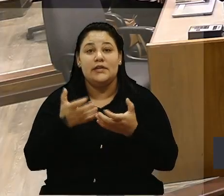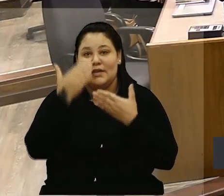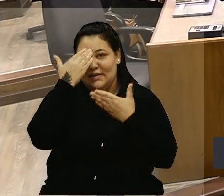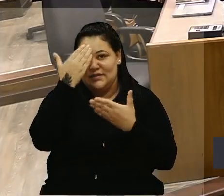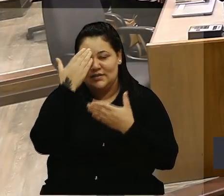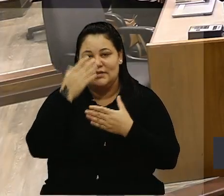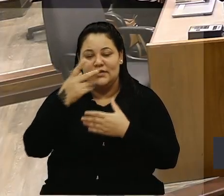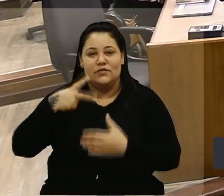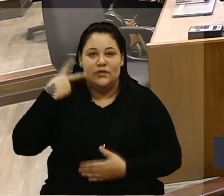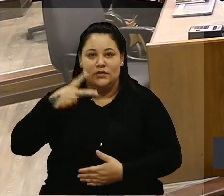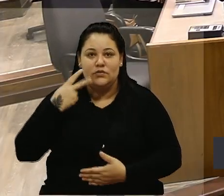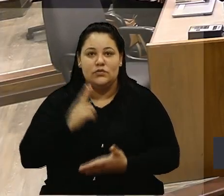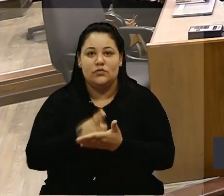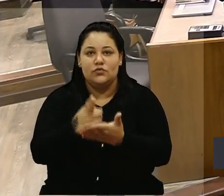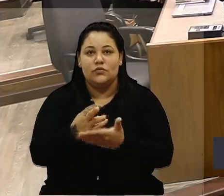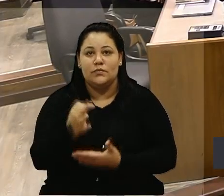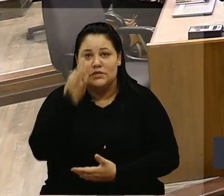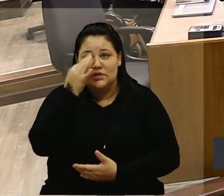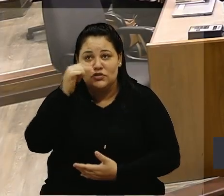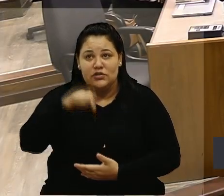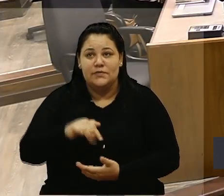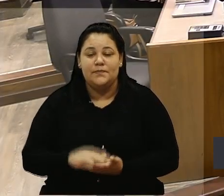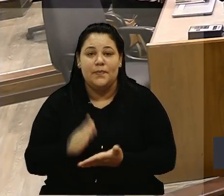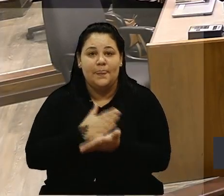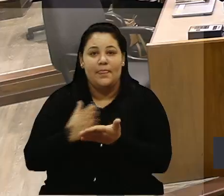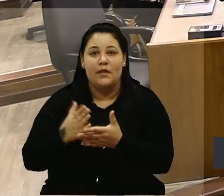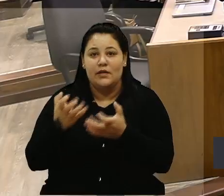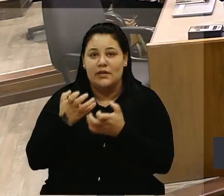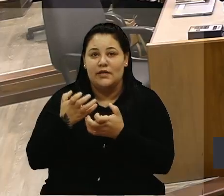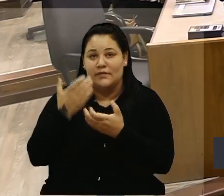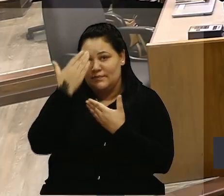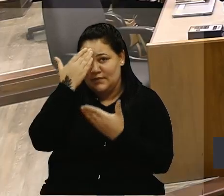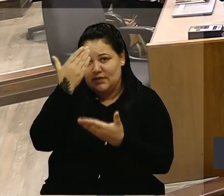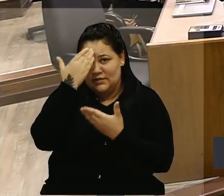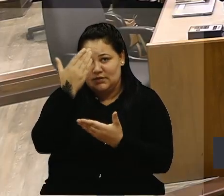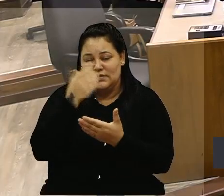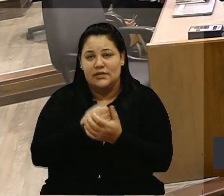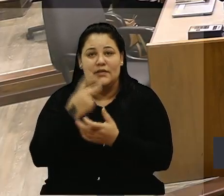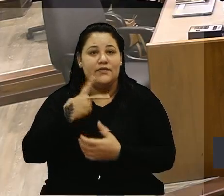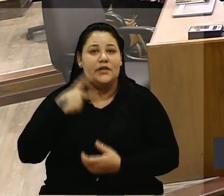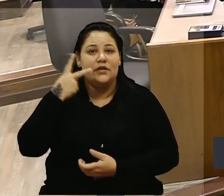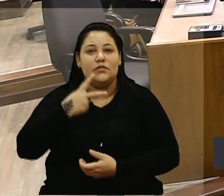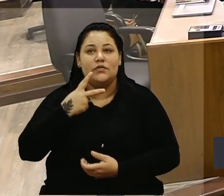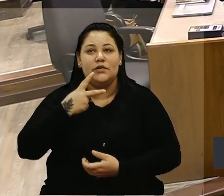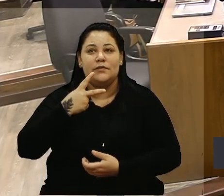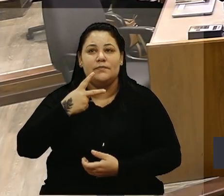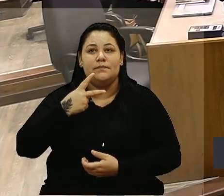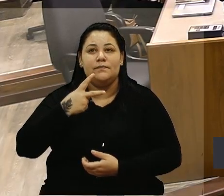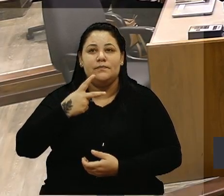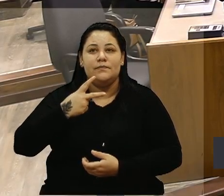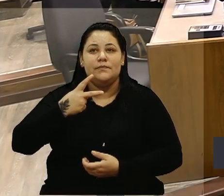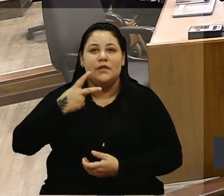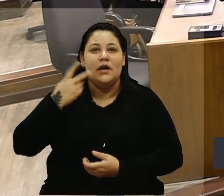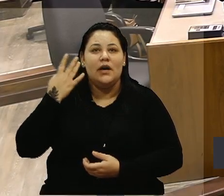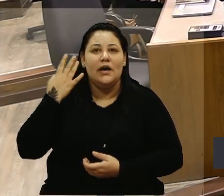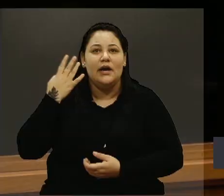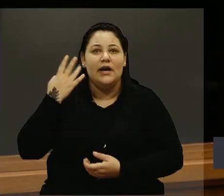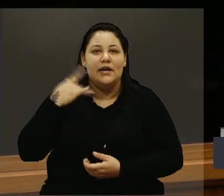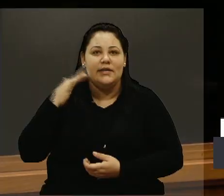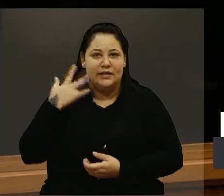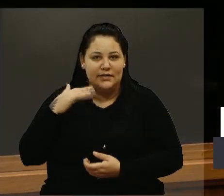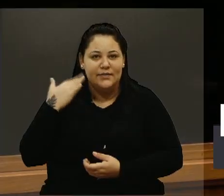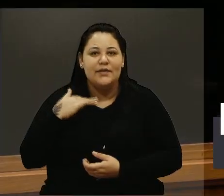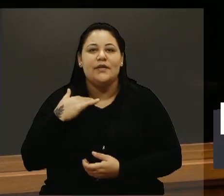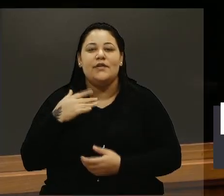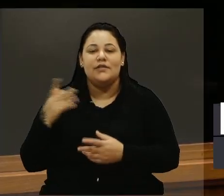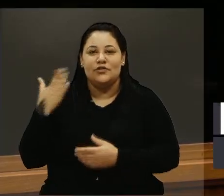permanecem aqui. Inicialmente, eu queria fazer um agradecimento público à vereadora Andressa Malman, que nos convidou para comparecer à Casa da Cultura nesse